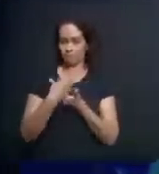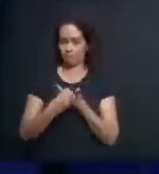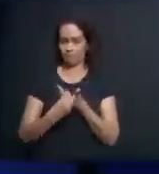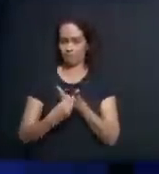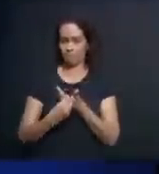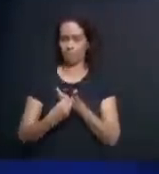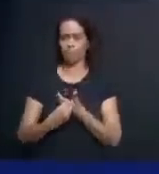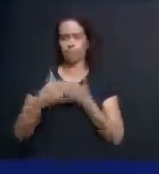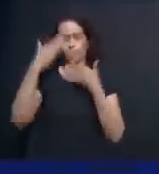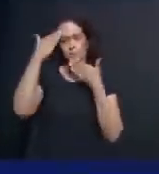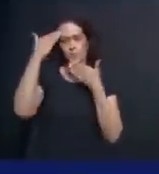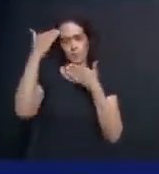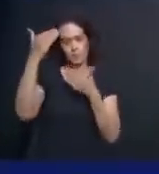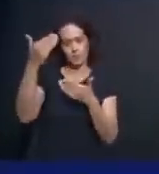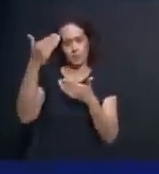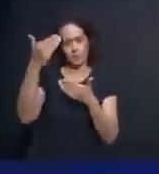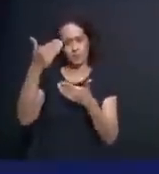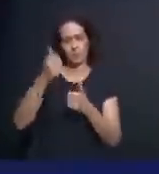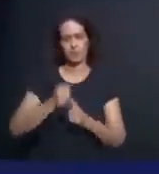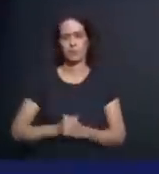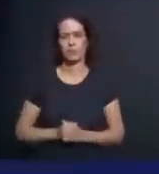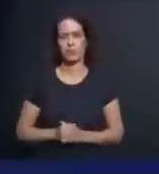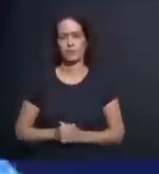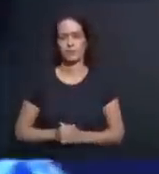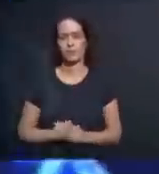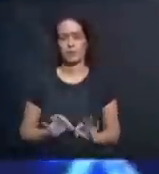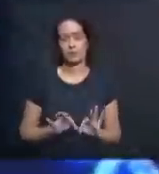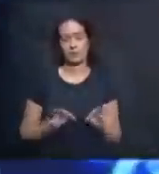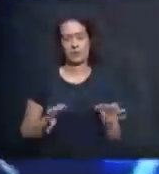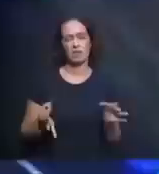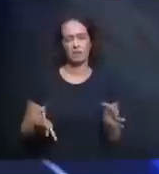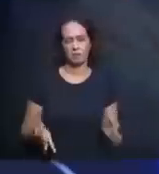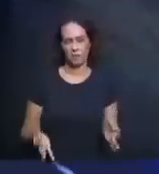agradeço. Mesmo sendo tão simples e pequeno,